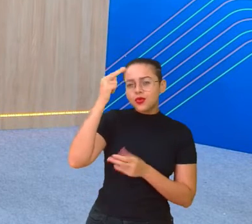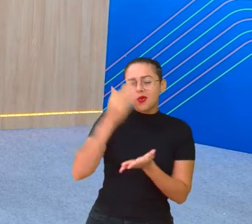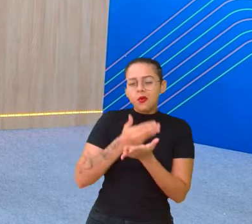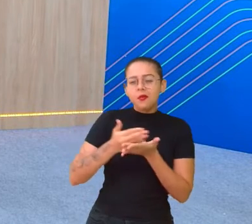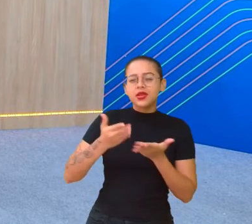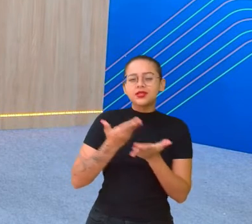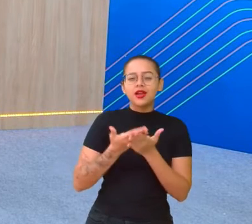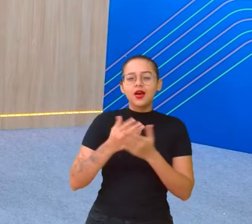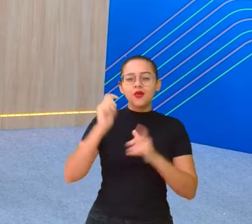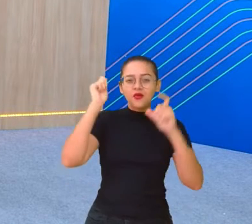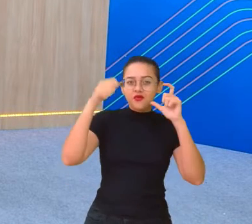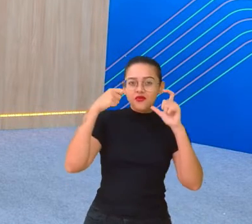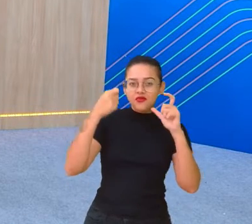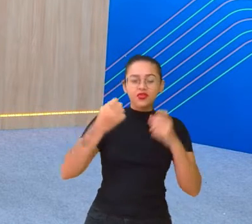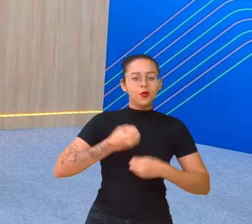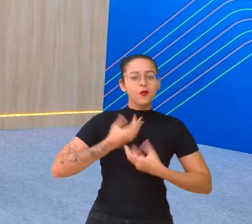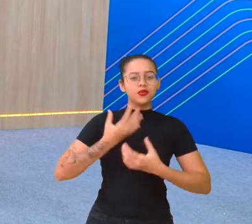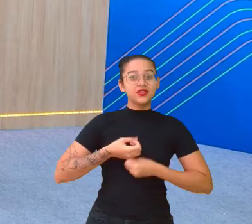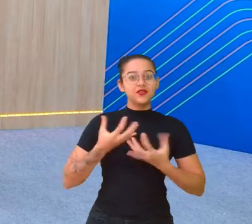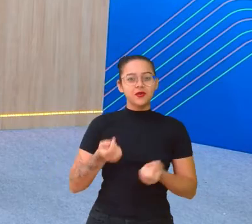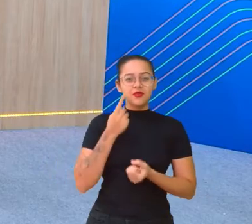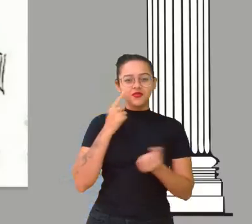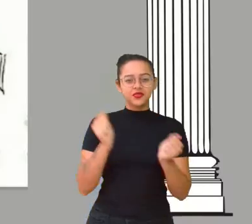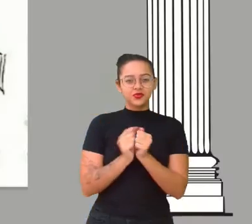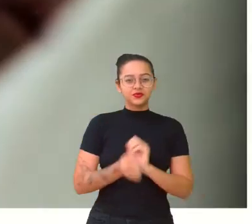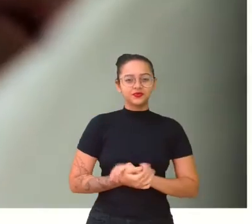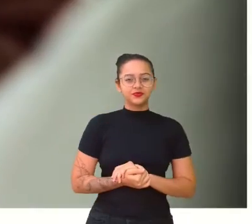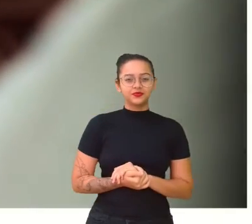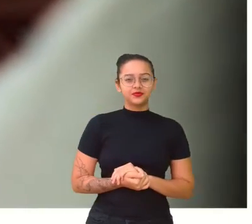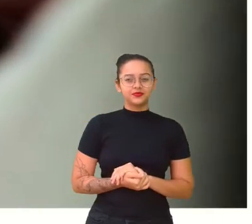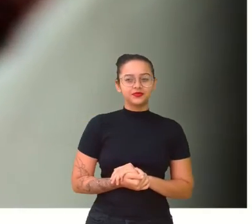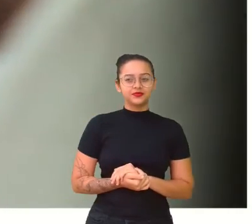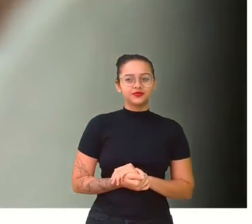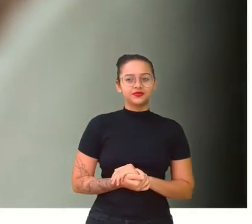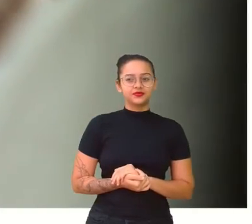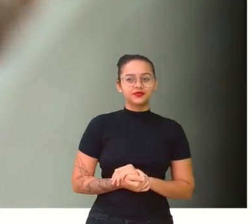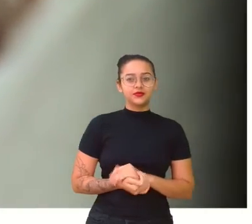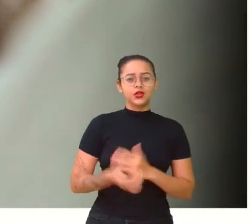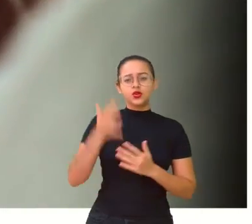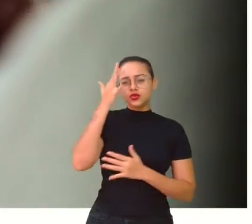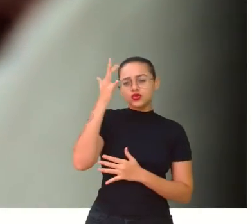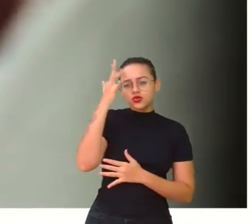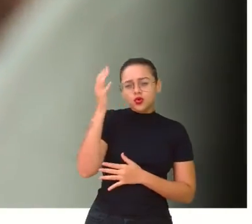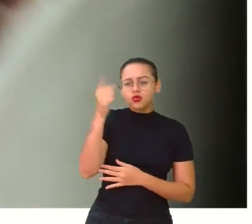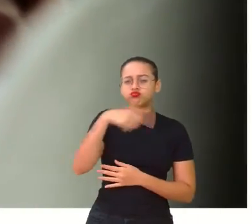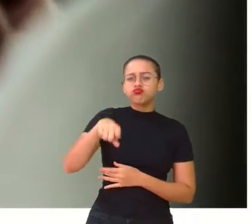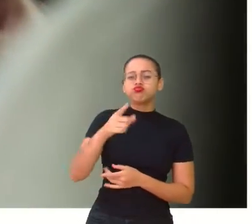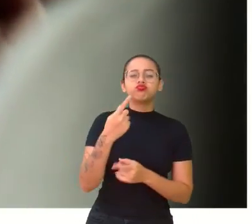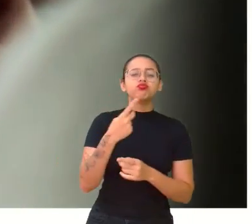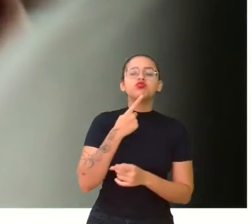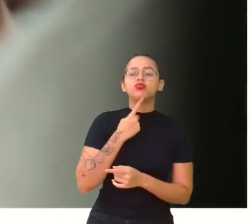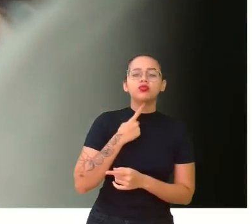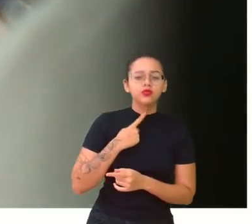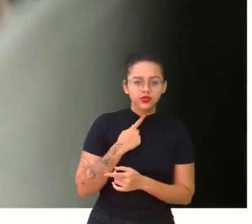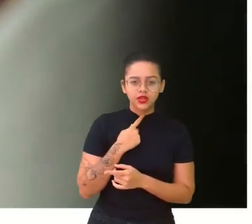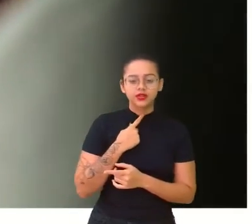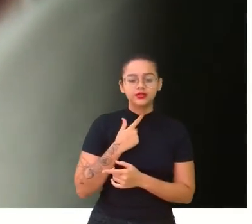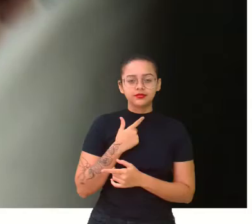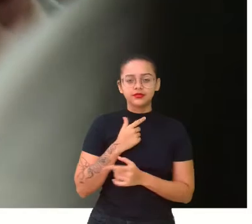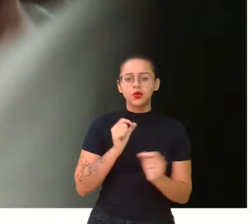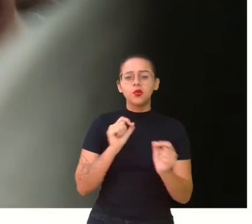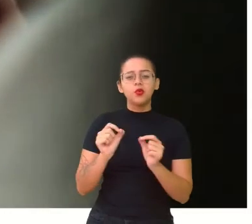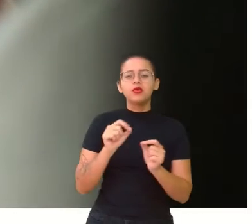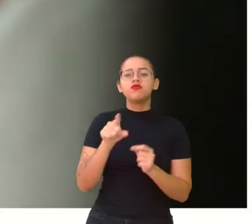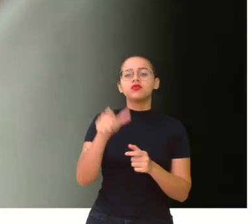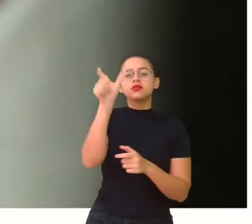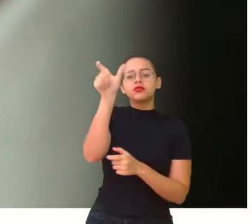aula, um vídeo com uma poesia. Vamos ver juntos e juntas? Sonhe com aquilo que você quiser. Seja o que você